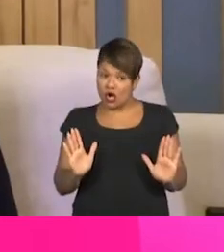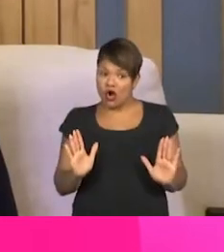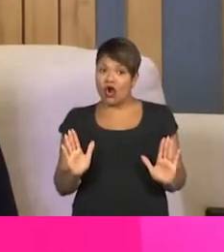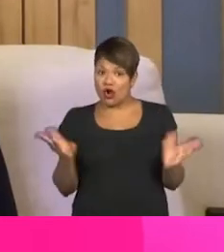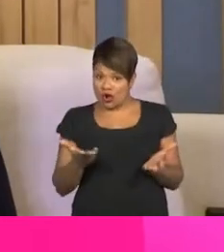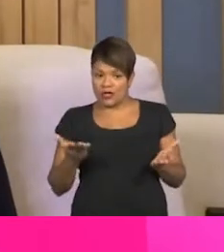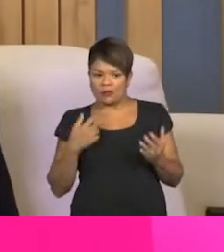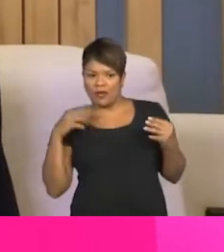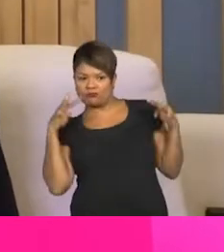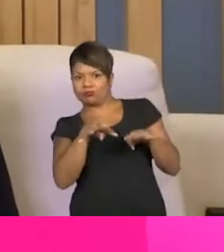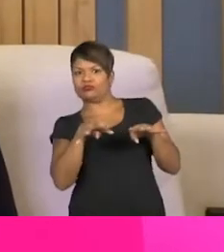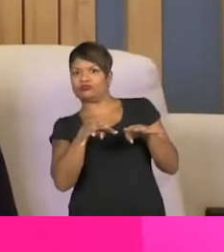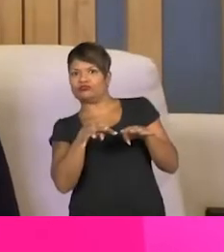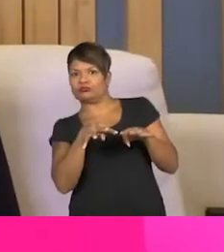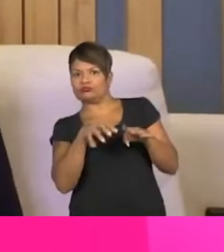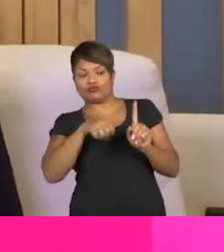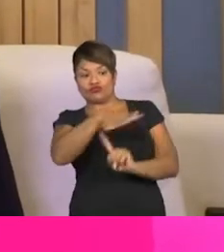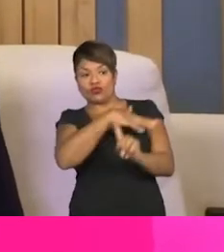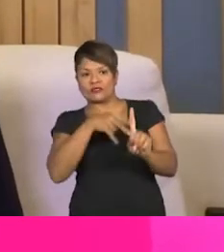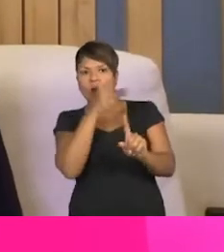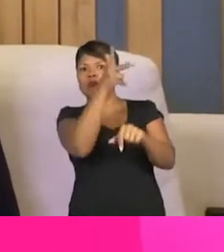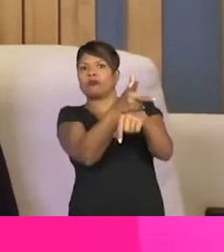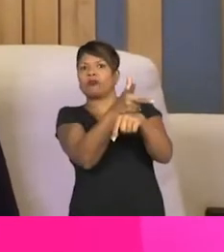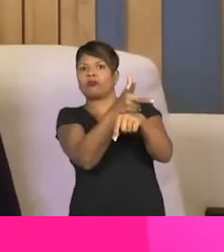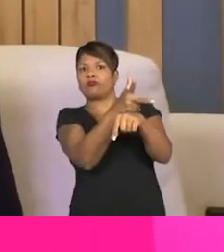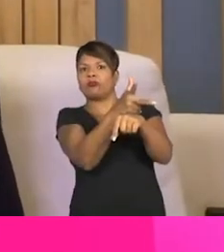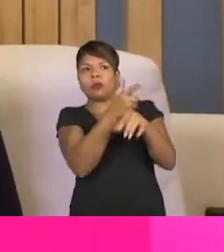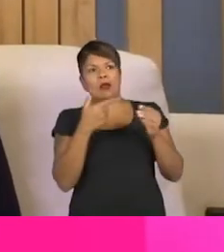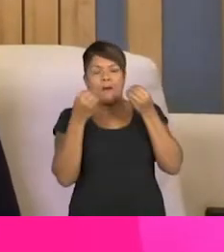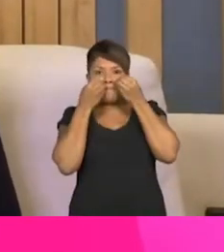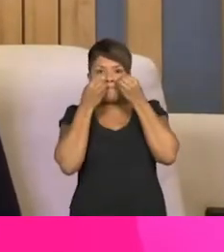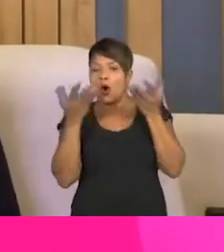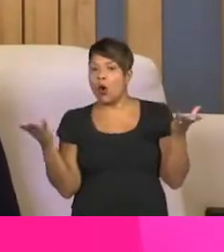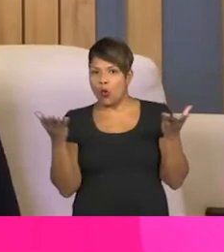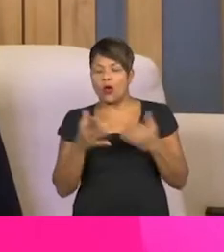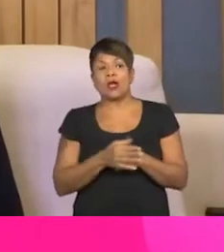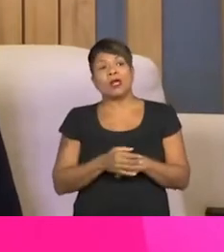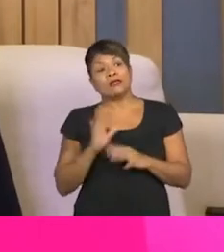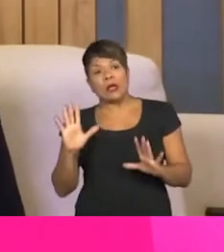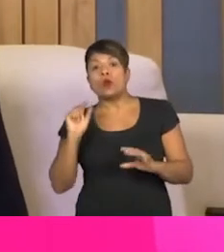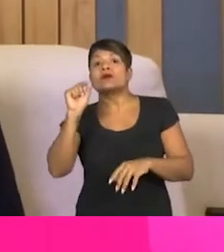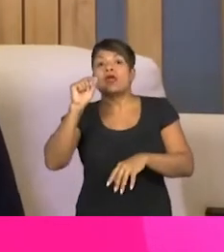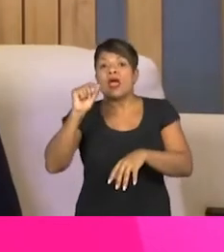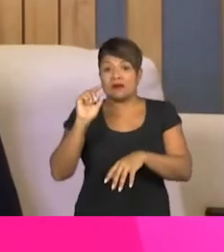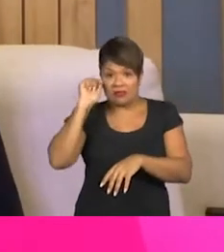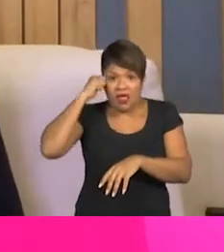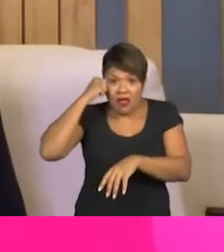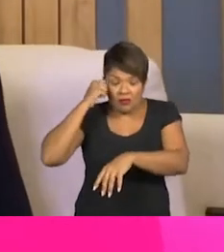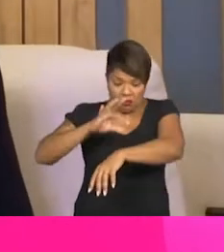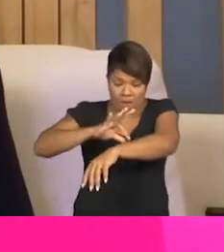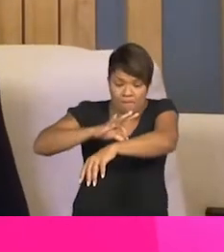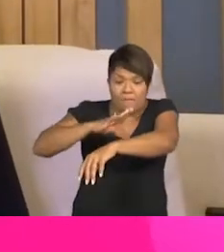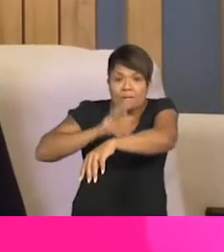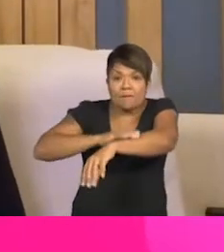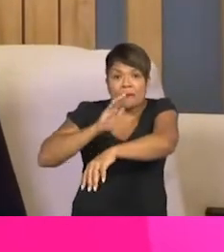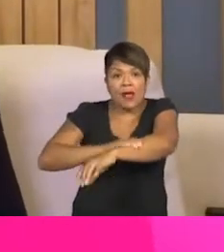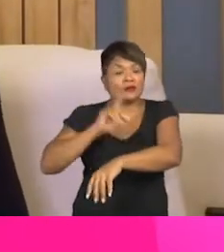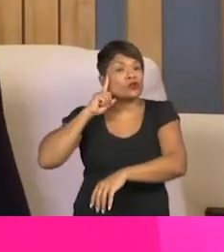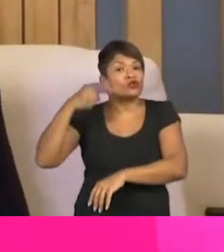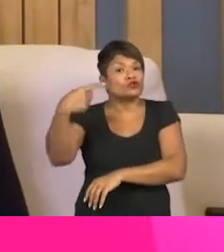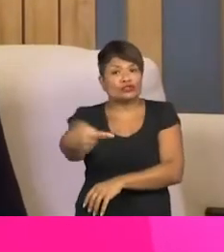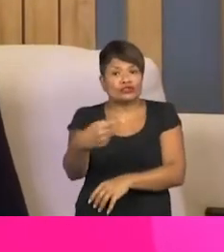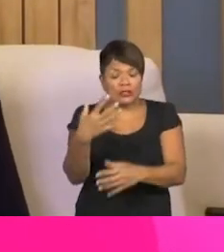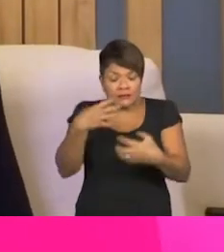para nós que sentimos o peso dessa estrutura racista na pele todos os dias, infelizmente, não há novidade em ver